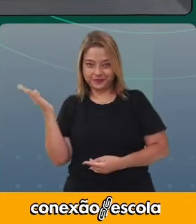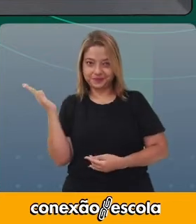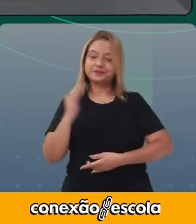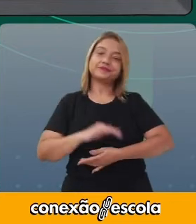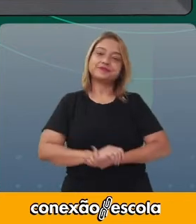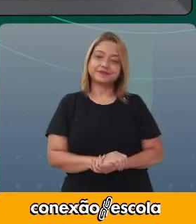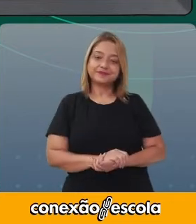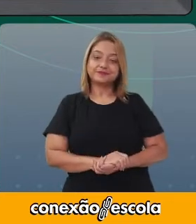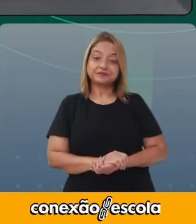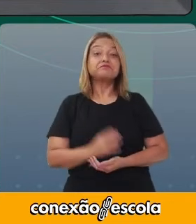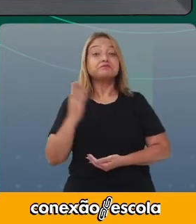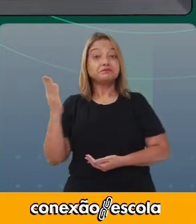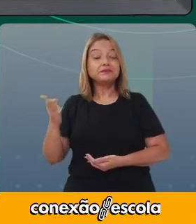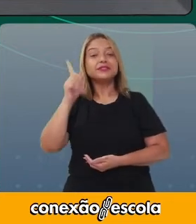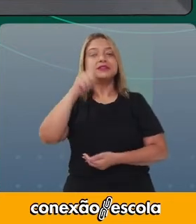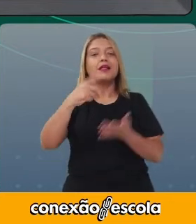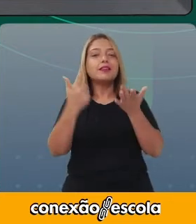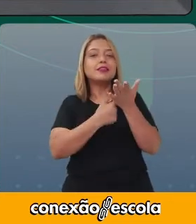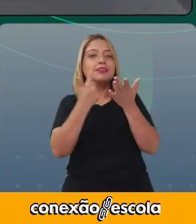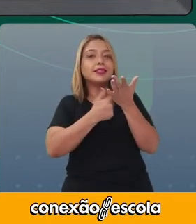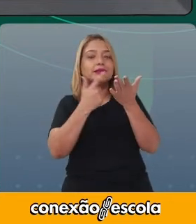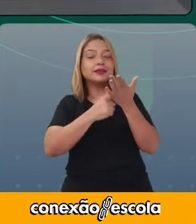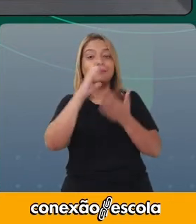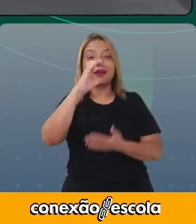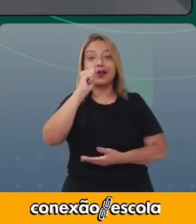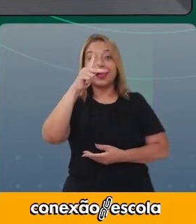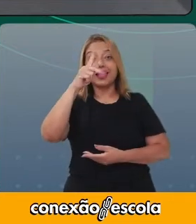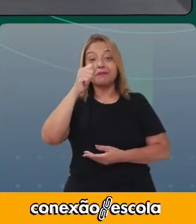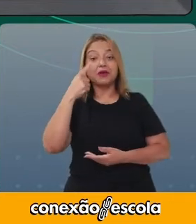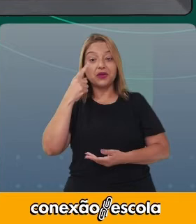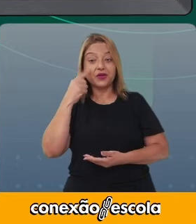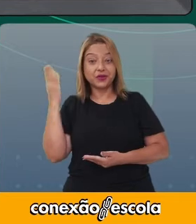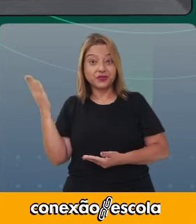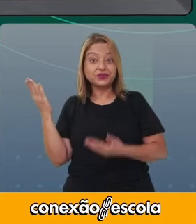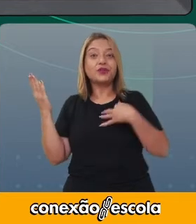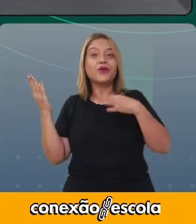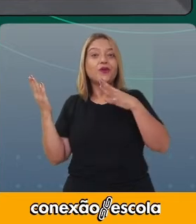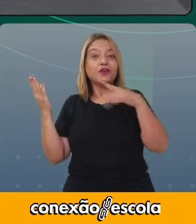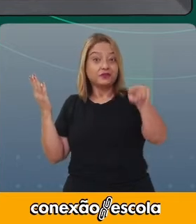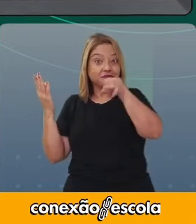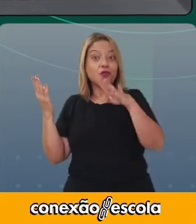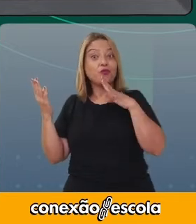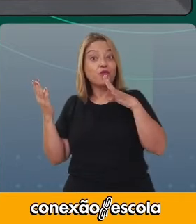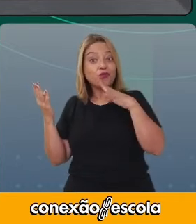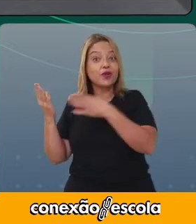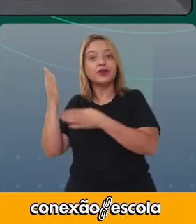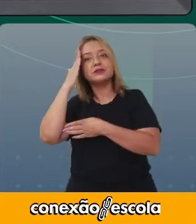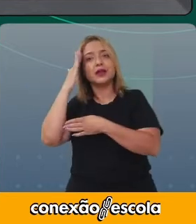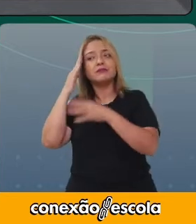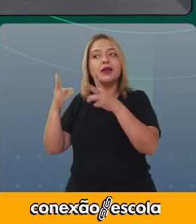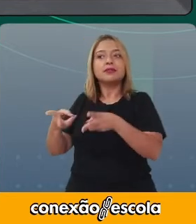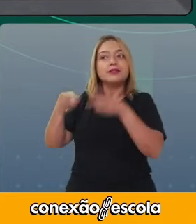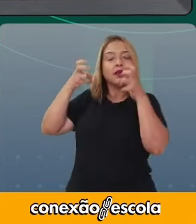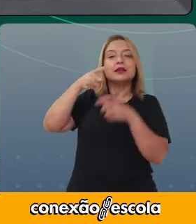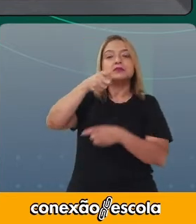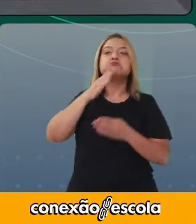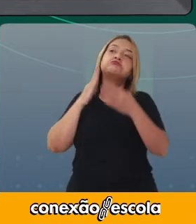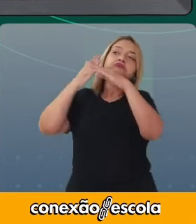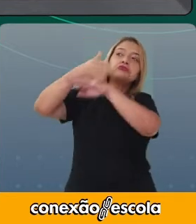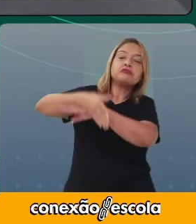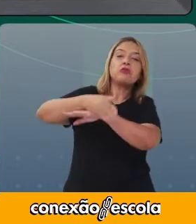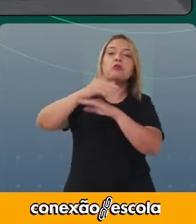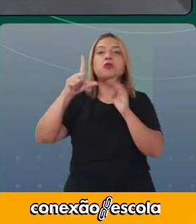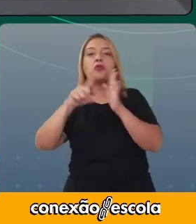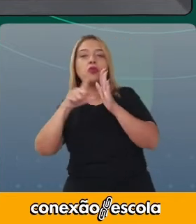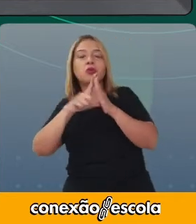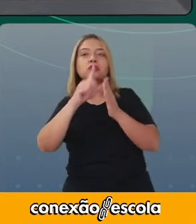Essa é a capa do livro, que eu faço questão que vocês conheçam. para identificar quando você for na biblioteca,